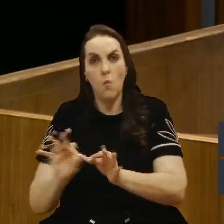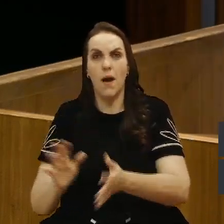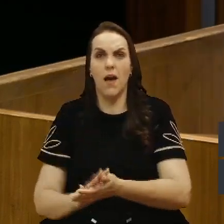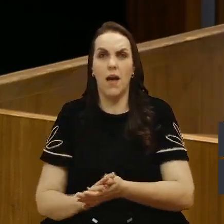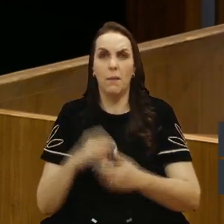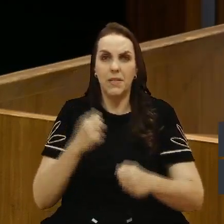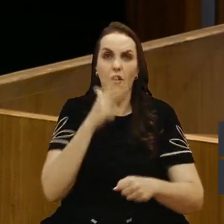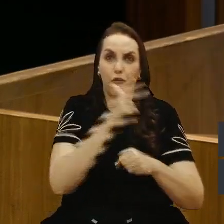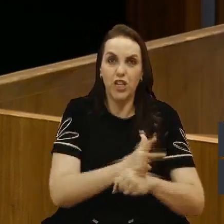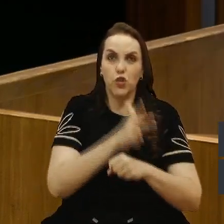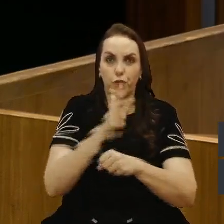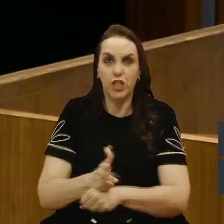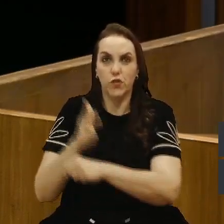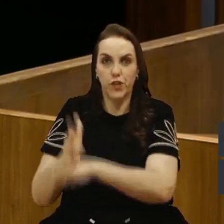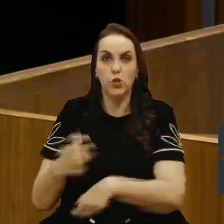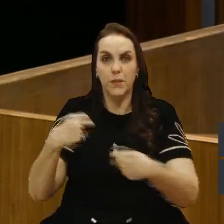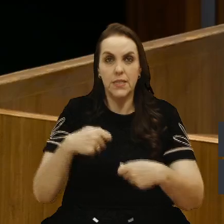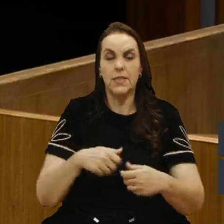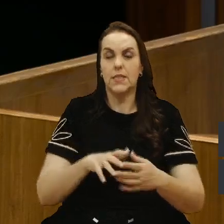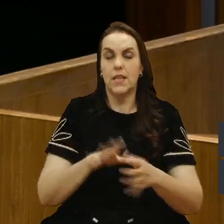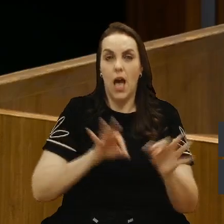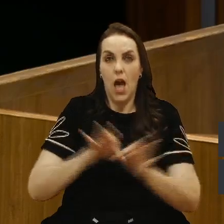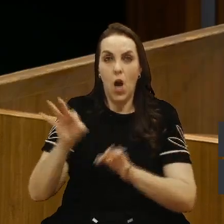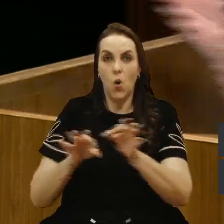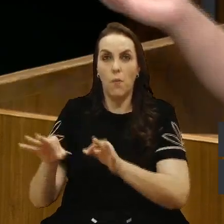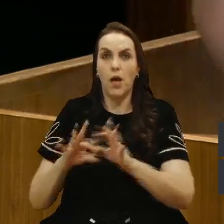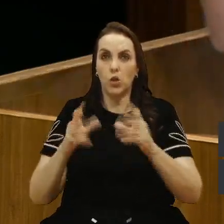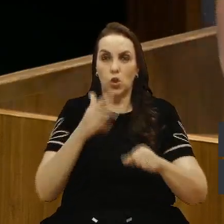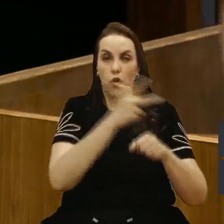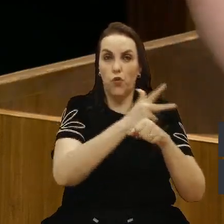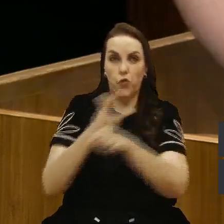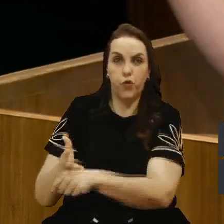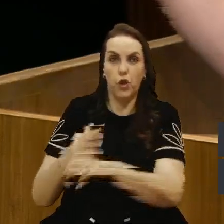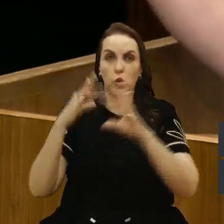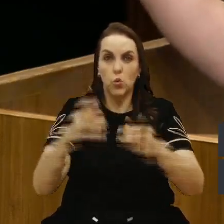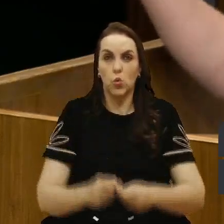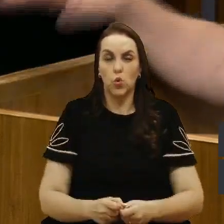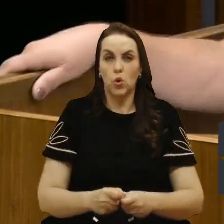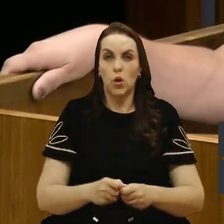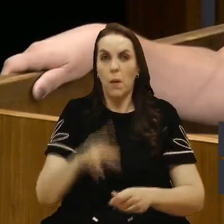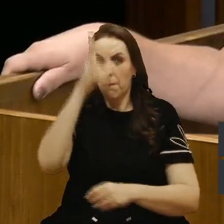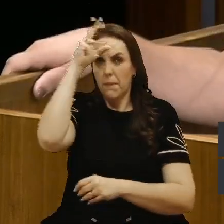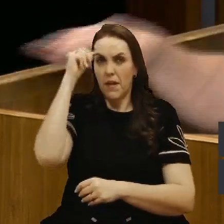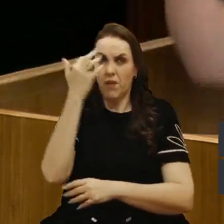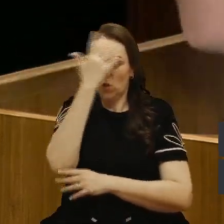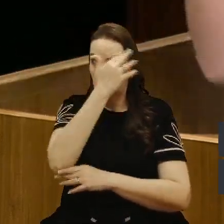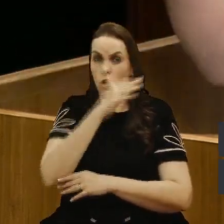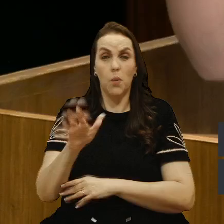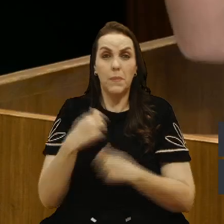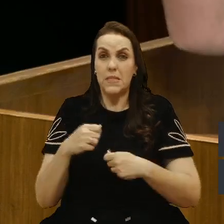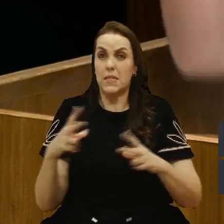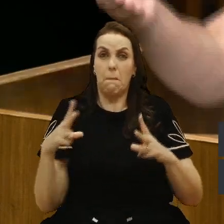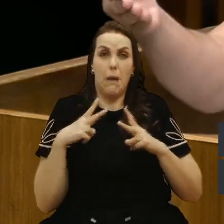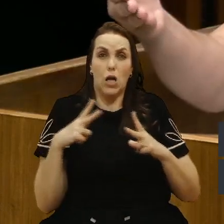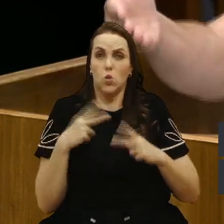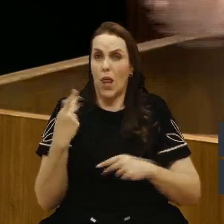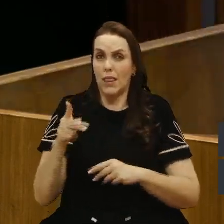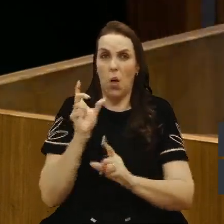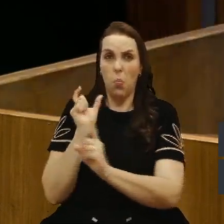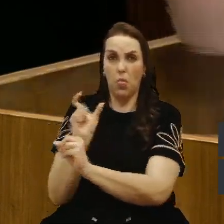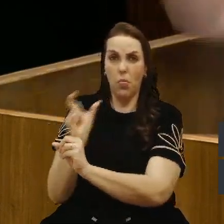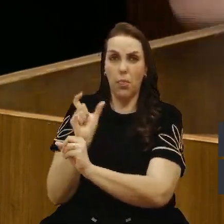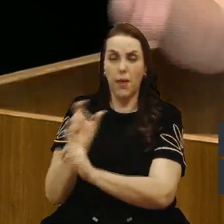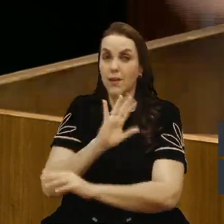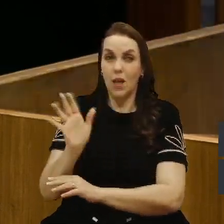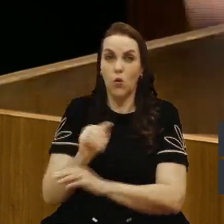precisa fazer o vídeo para ir lá arrumar, então a gente vai ter que fazer vídeo de tudo. E daí o prefeito não leva para o pessoal, prefeito. Mas eu não posso aplaudir o